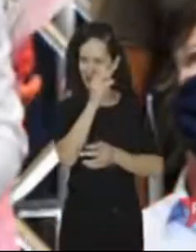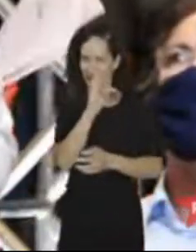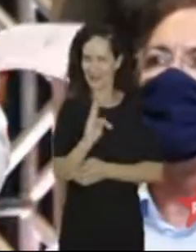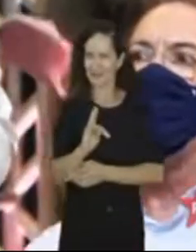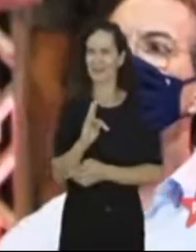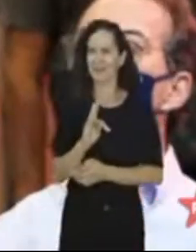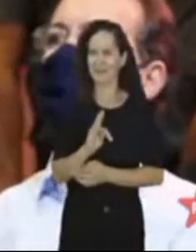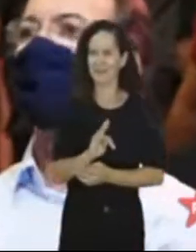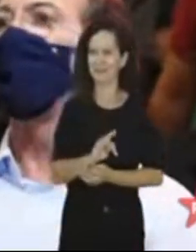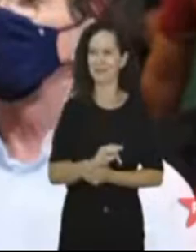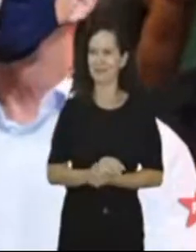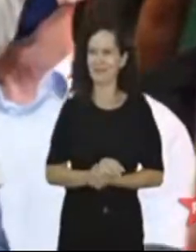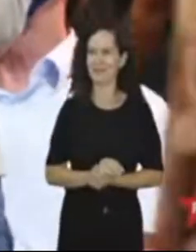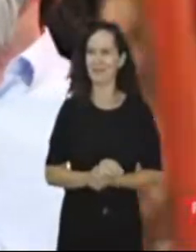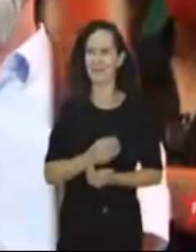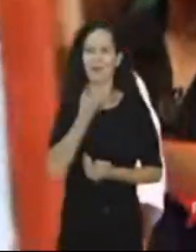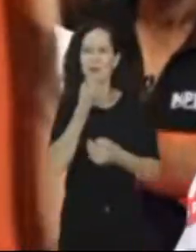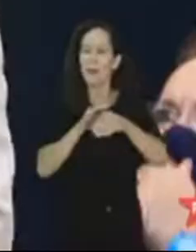Boa noite.